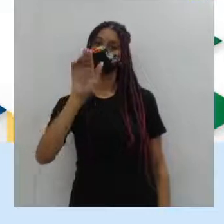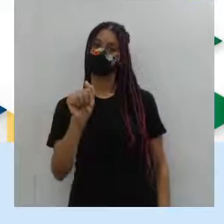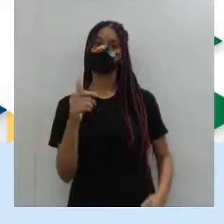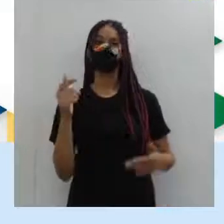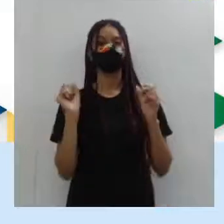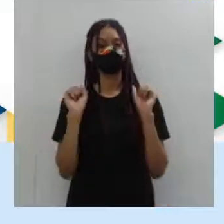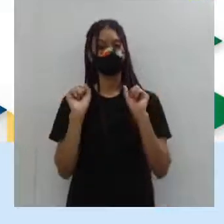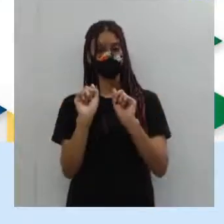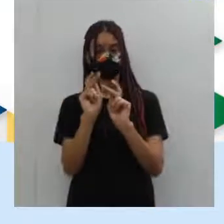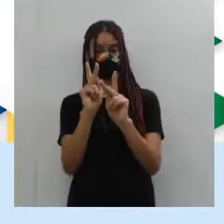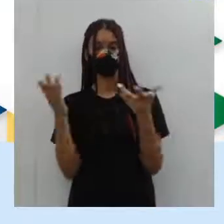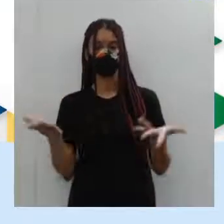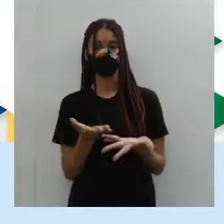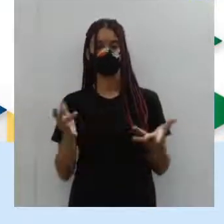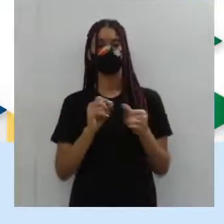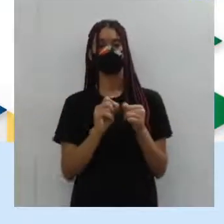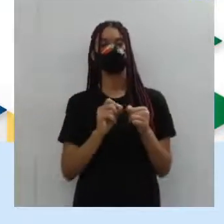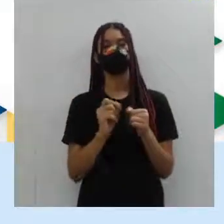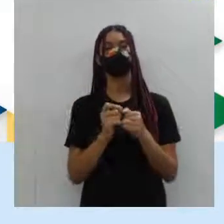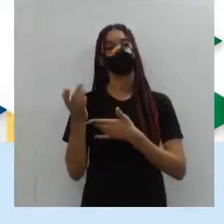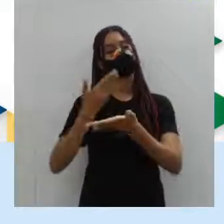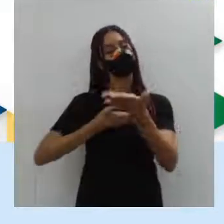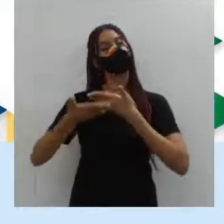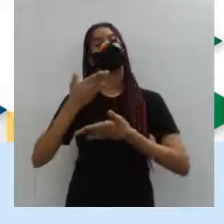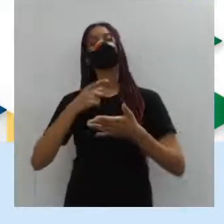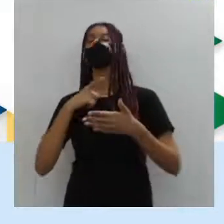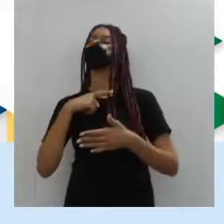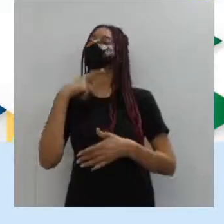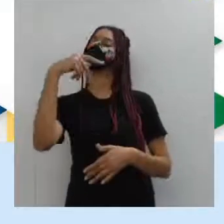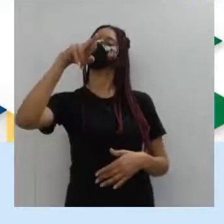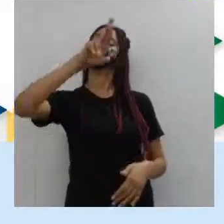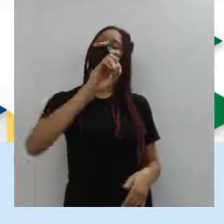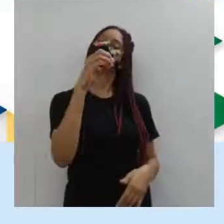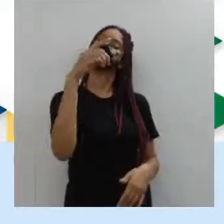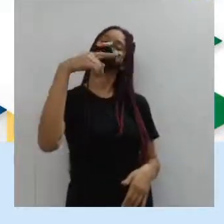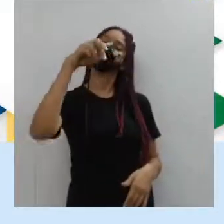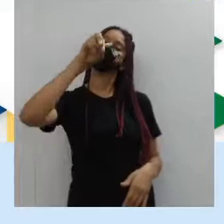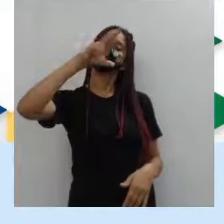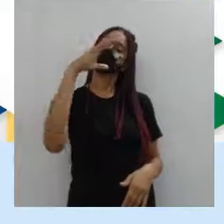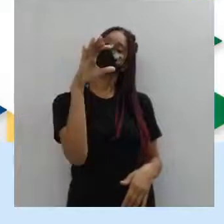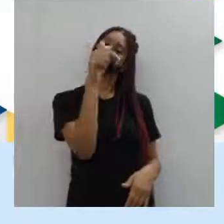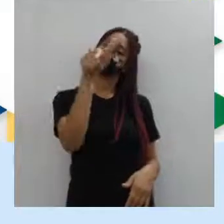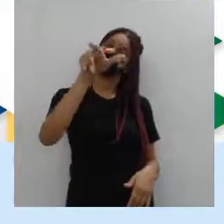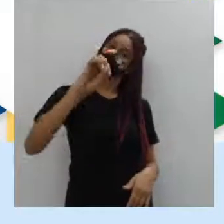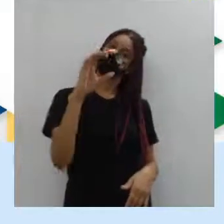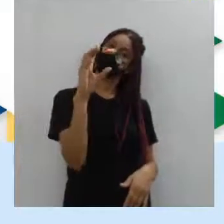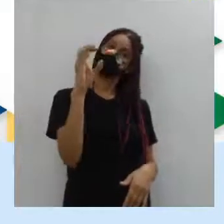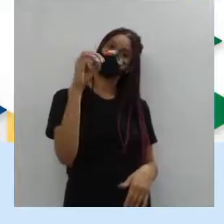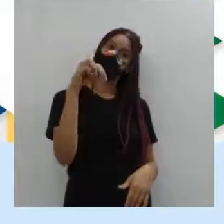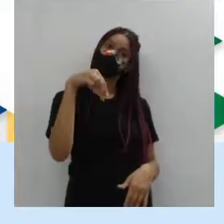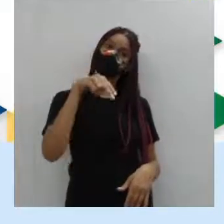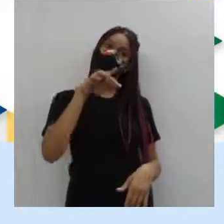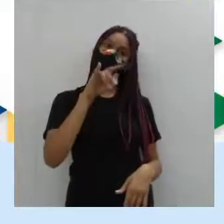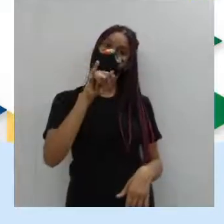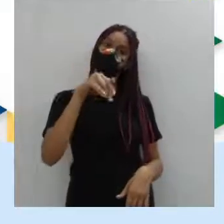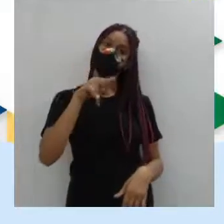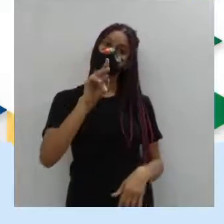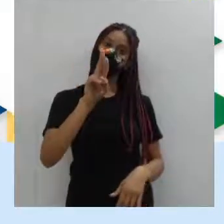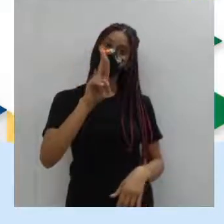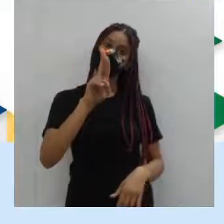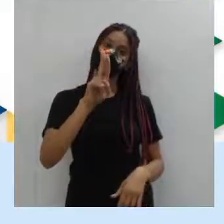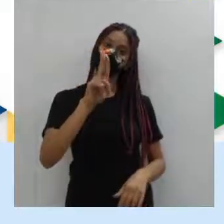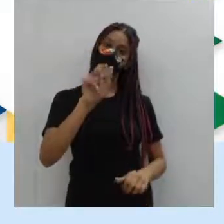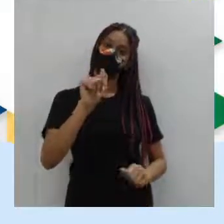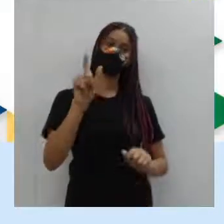agora vamos ver razão, a relação da proporção contínua, tá bom? É a proporção que está escrita de tal forma que